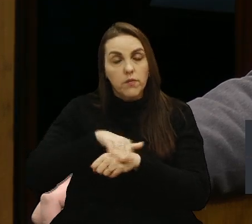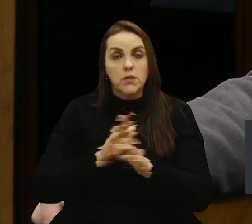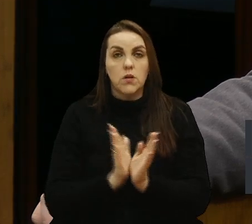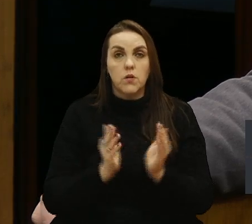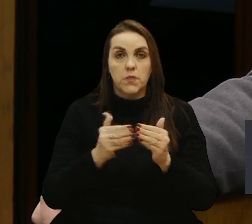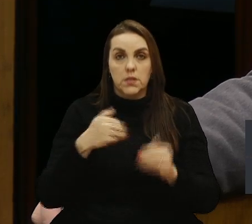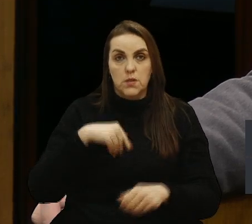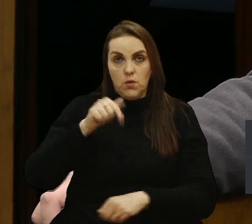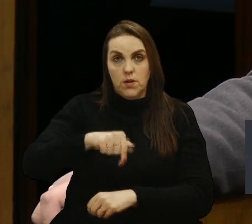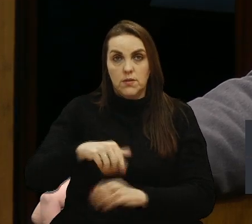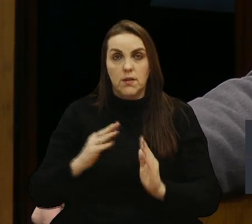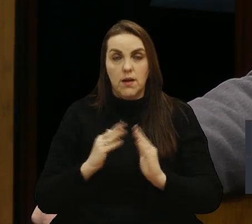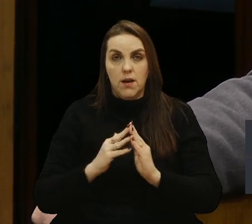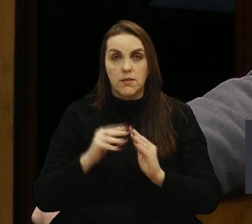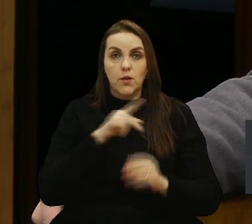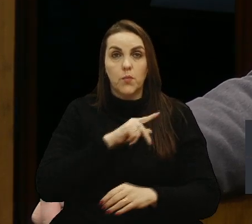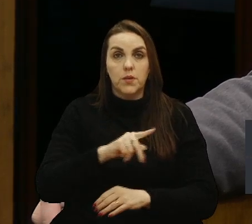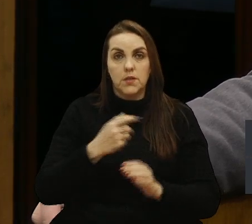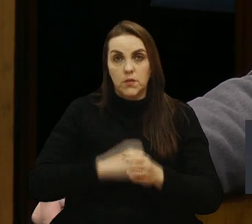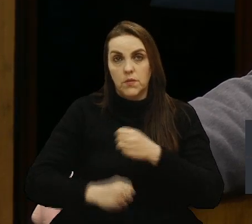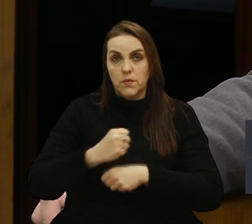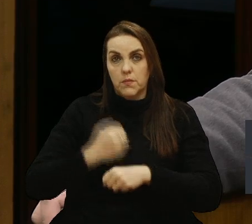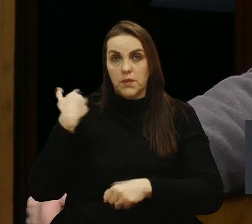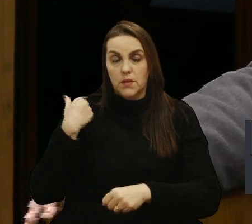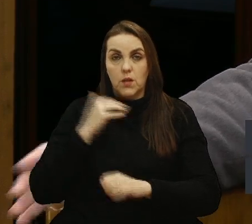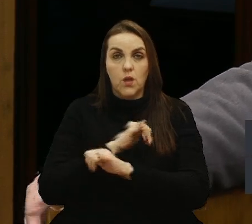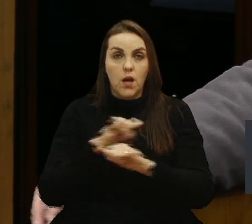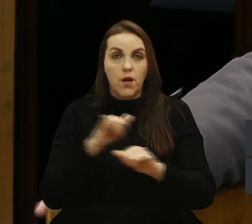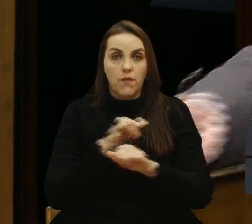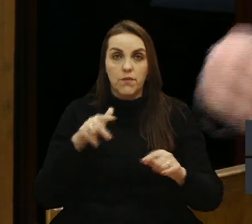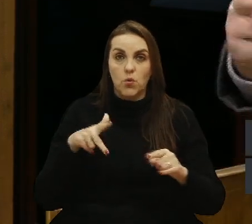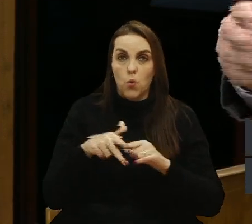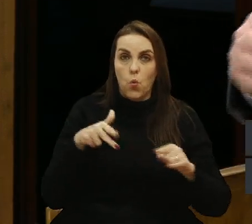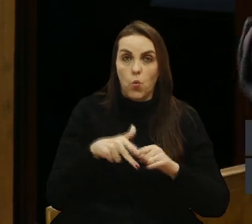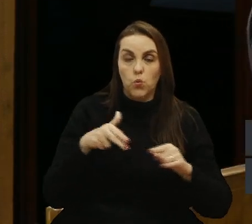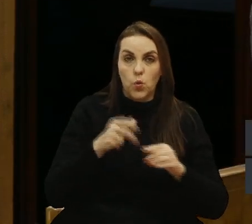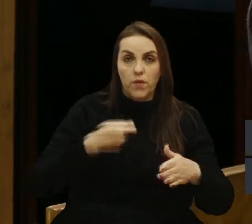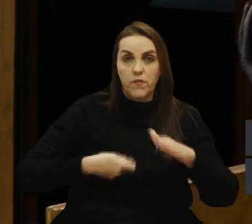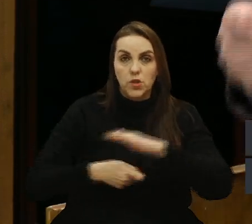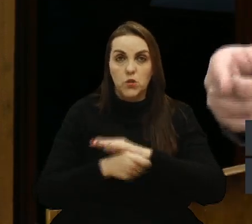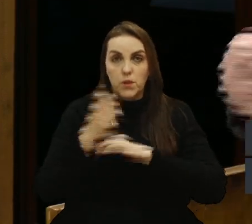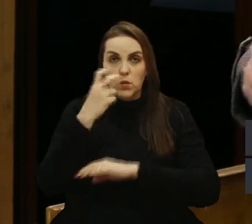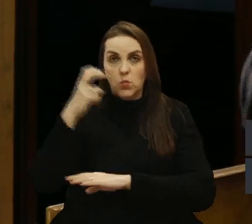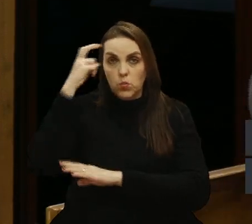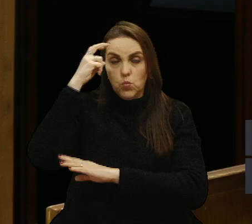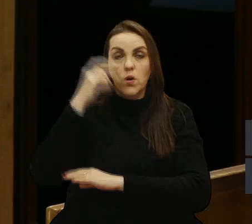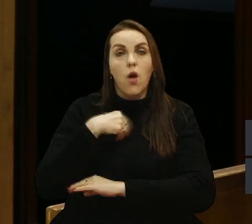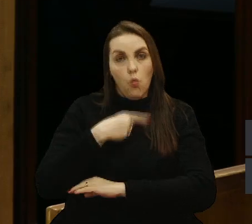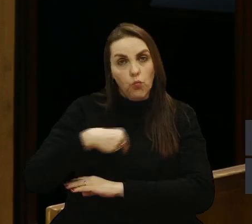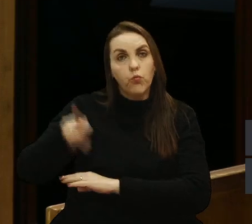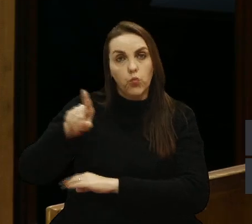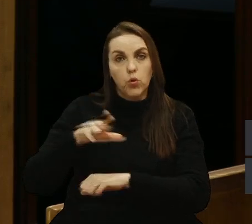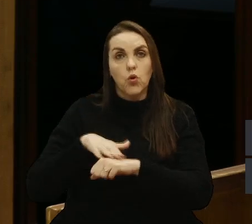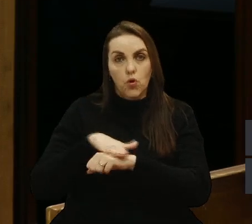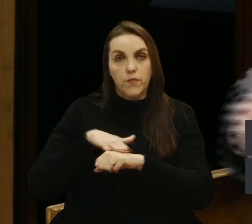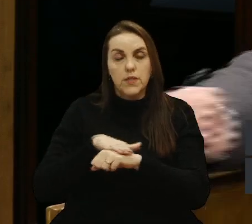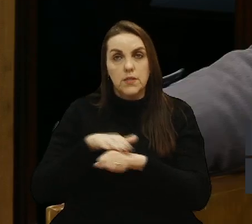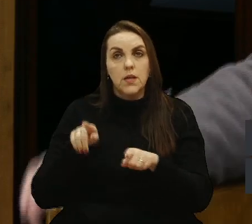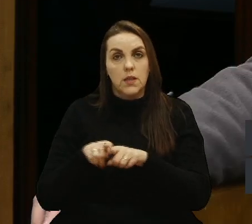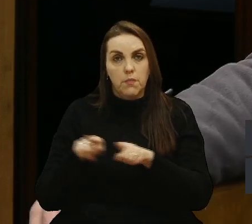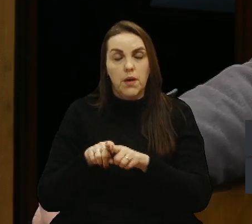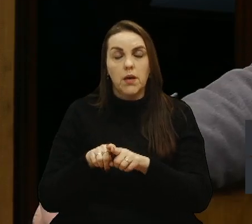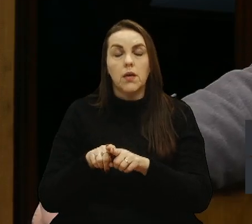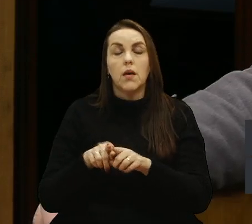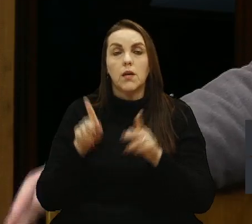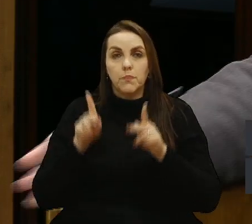que fui presidente no ano passado, e quando houveram anúncios de corte de gastos na cultura, de investimento, eu fui lá e conversei, inclusive, com os músicos da Orquestra